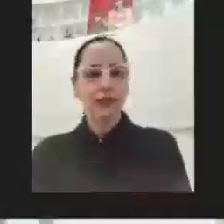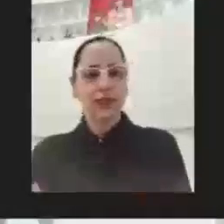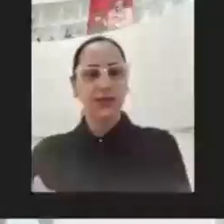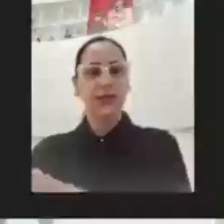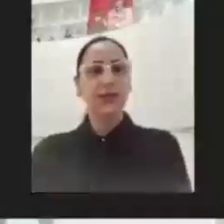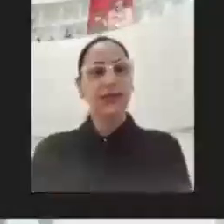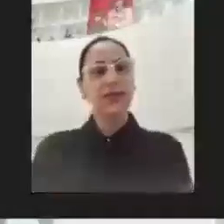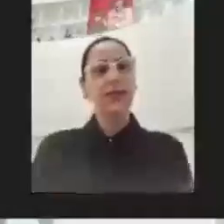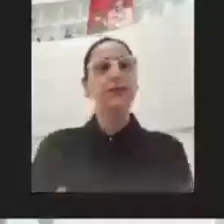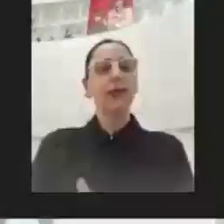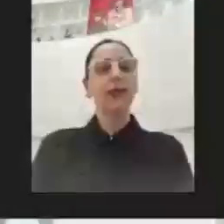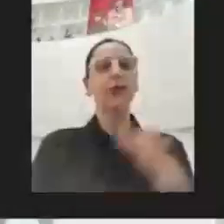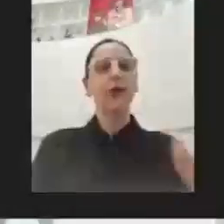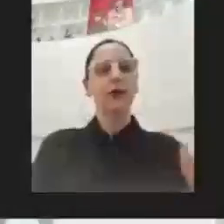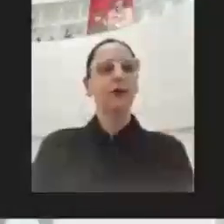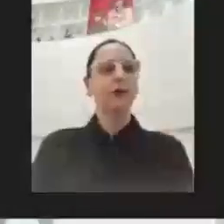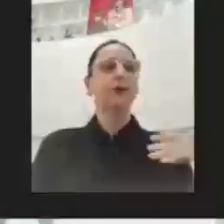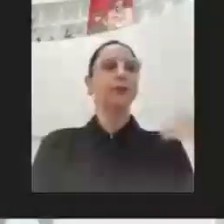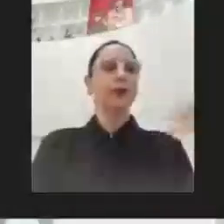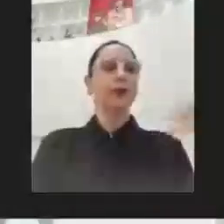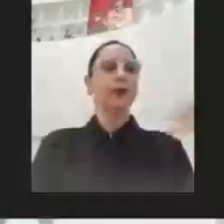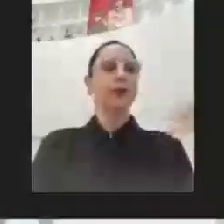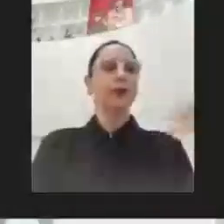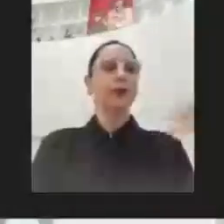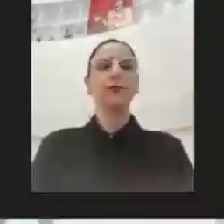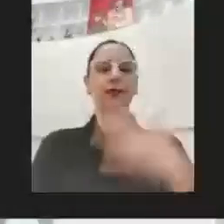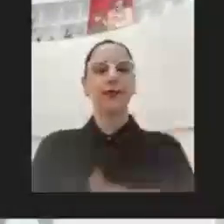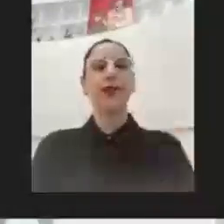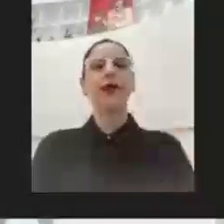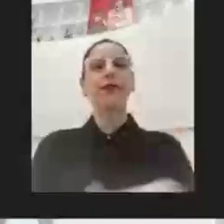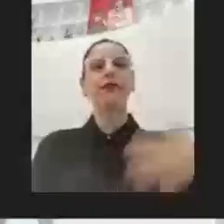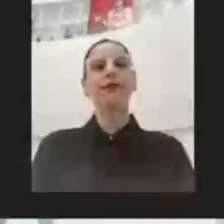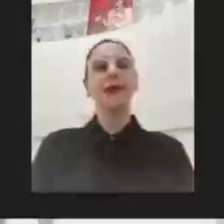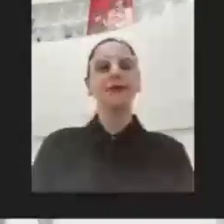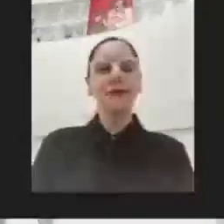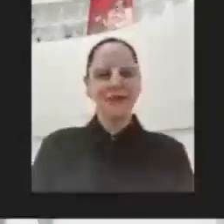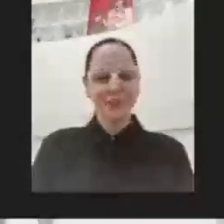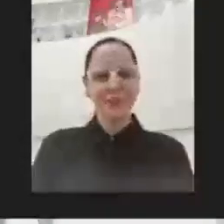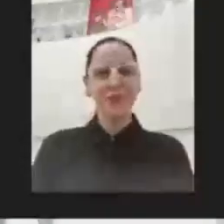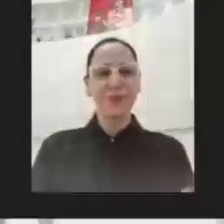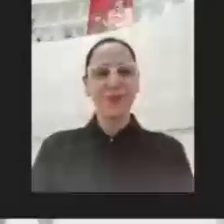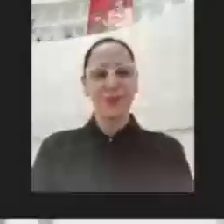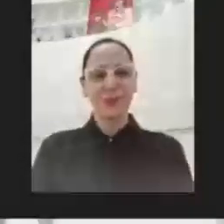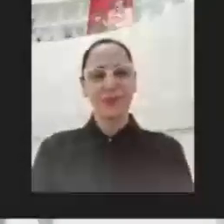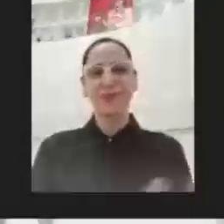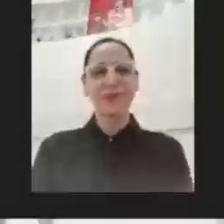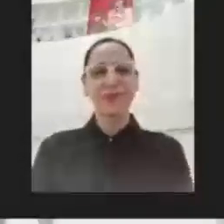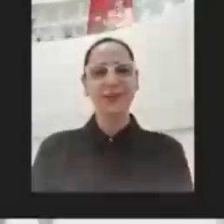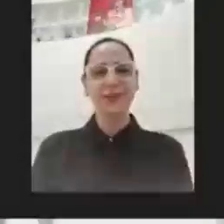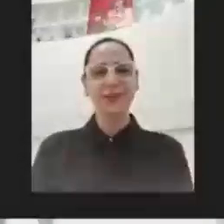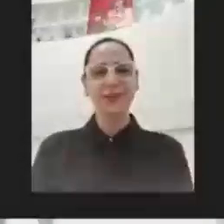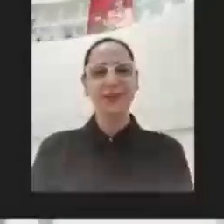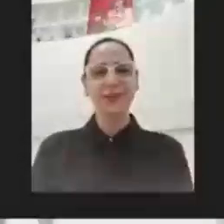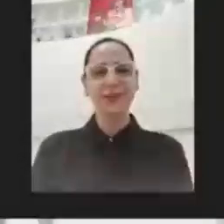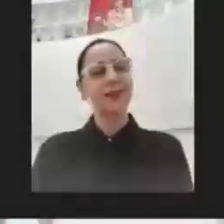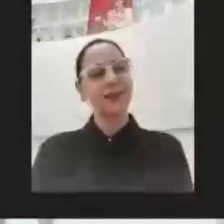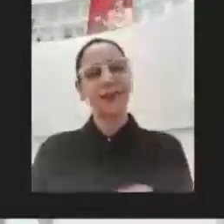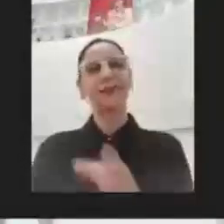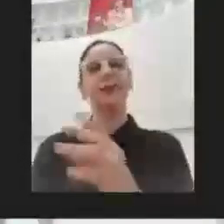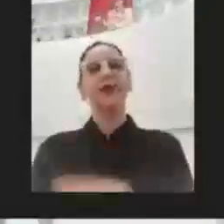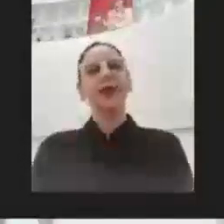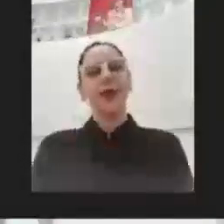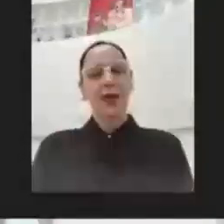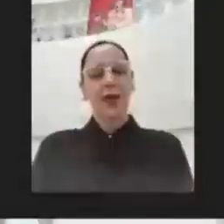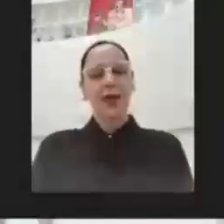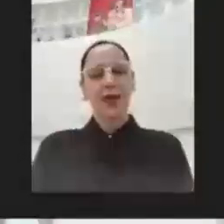no pré-natal com essa gestante. E, enquanto governo, trabalhar a questão da educação das pessoas, né? Tanto